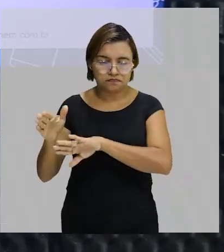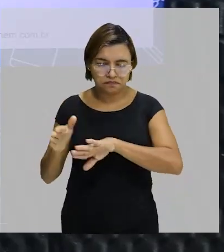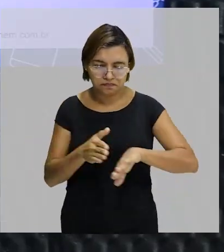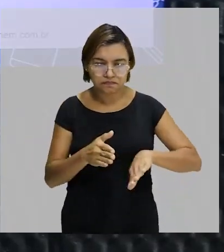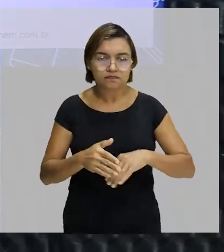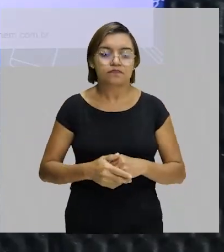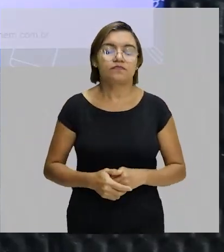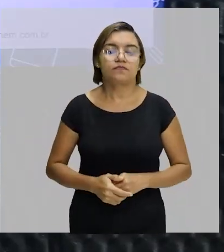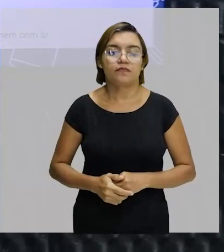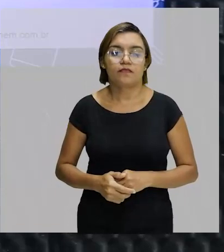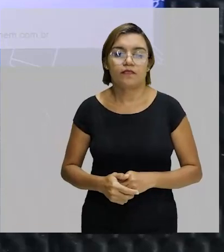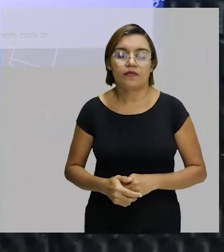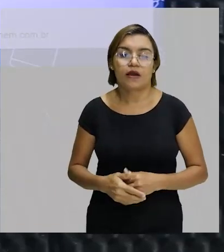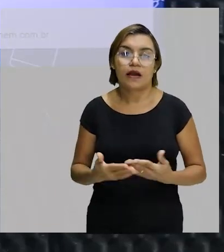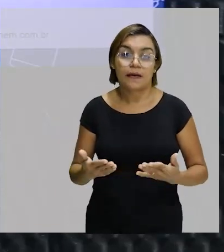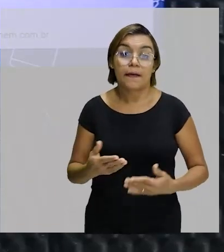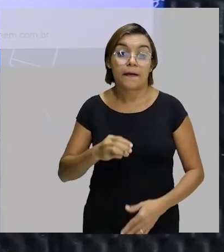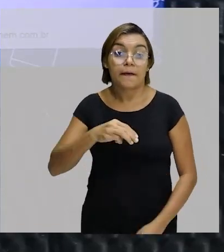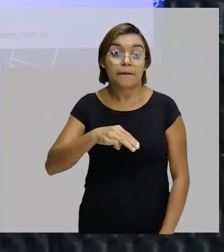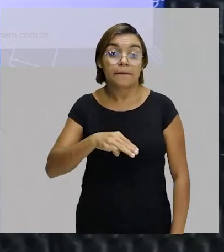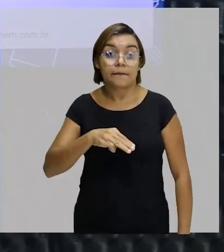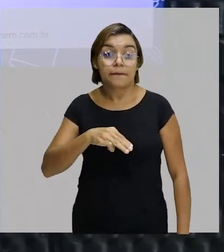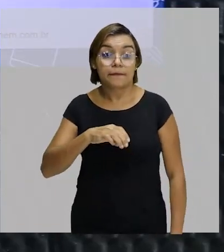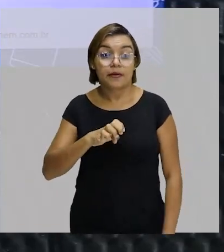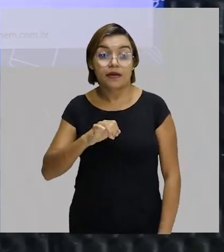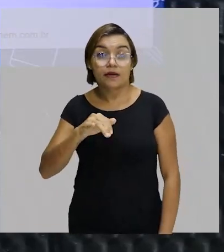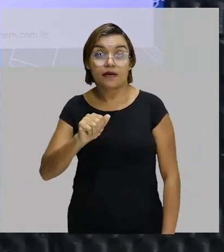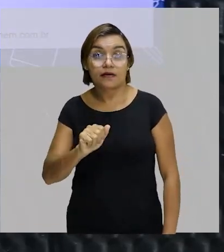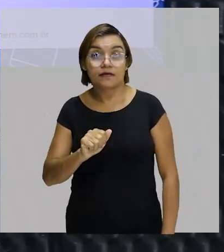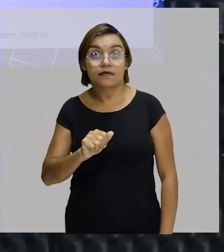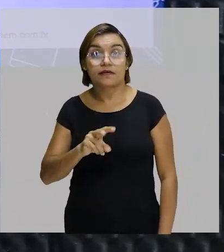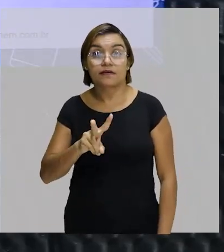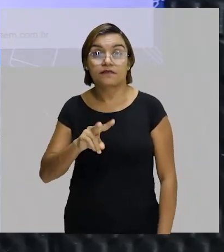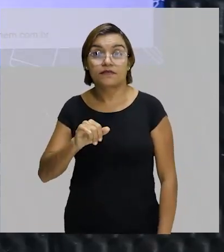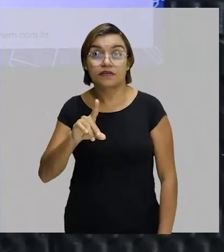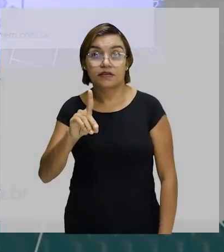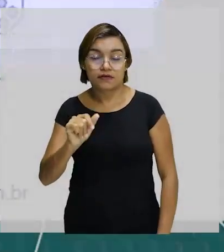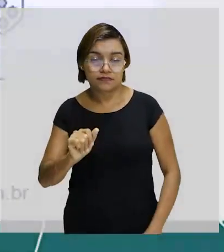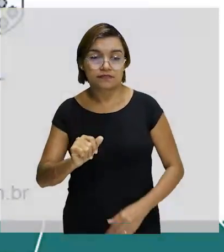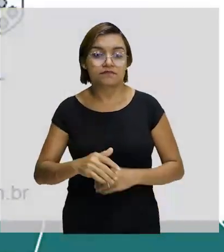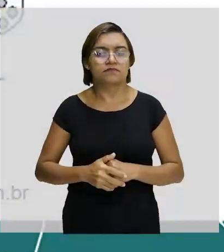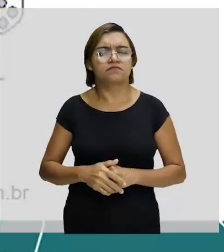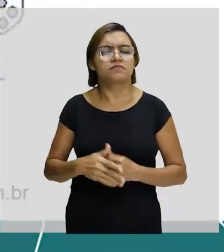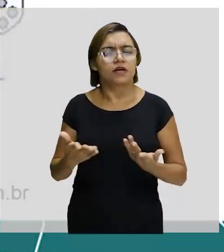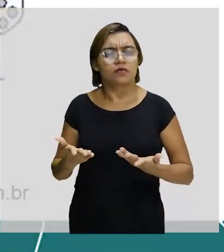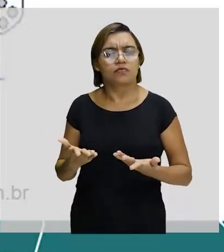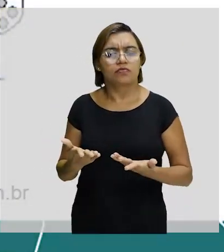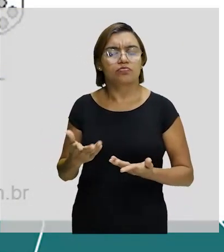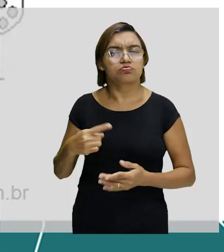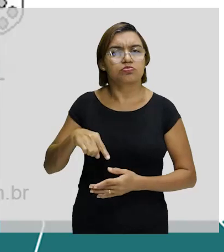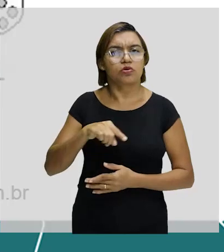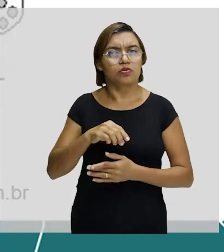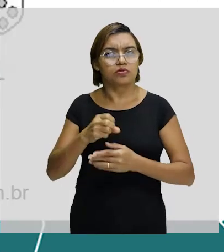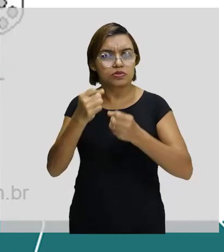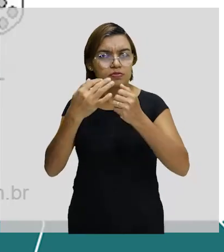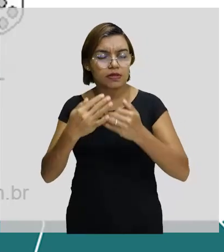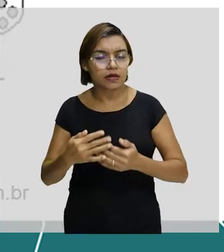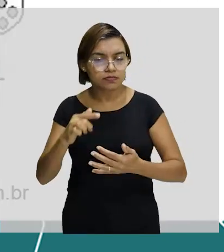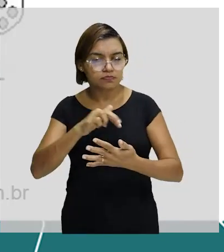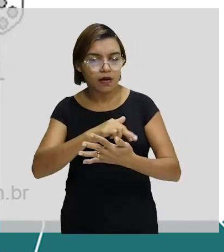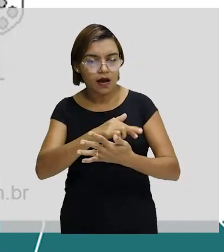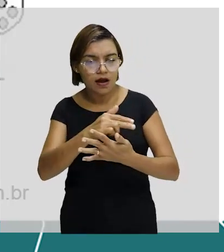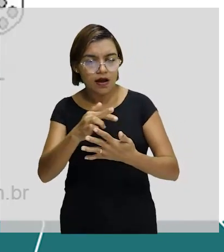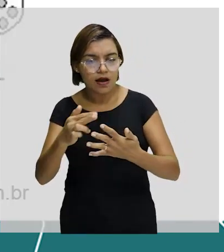da meia-vida, certo? De todas essas grandezas que nós relatamos,